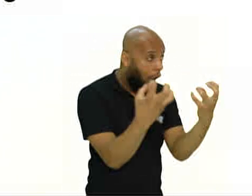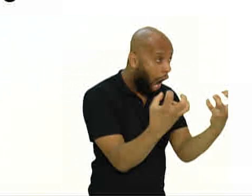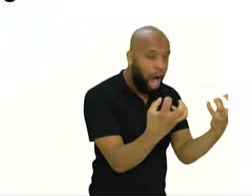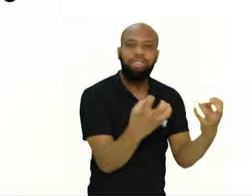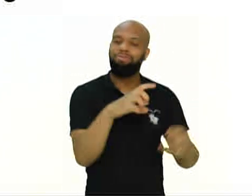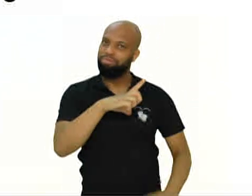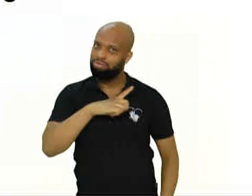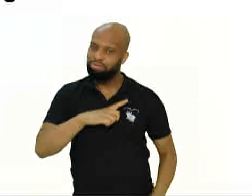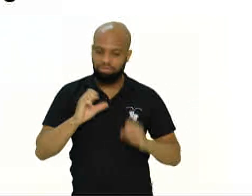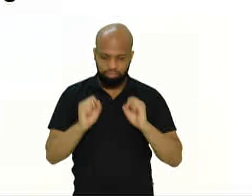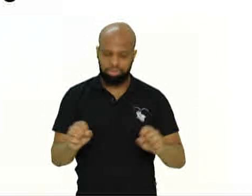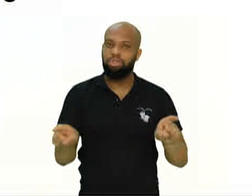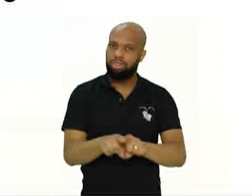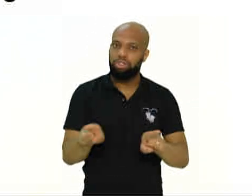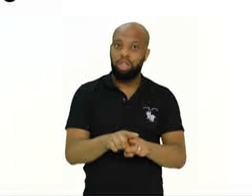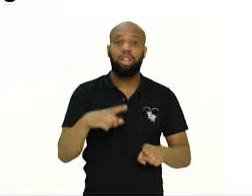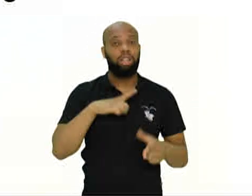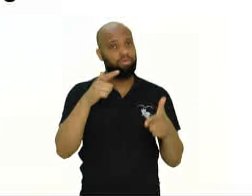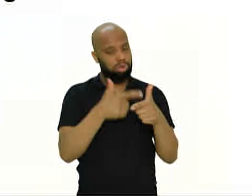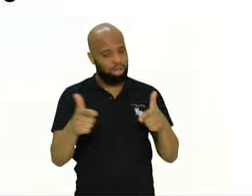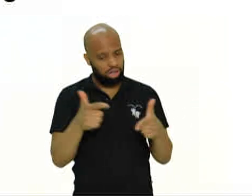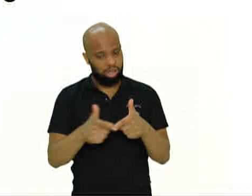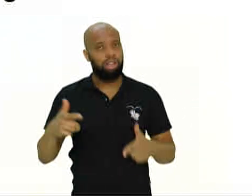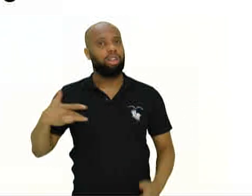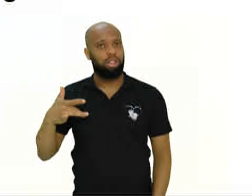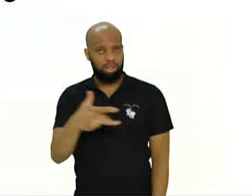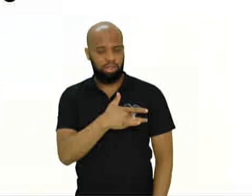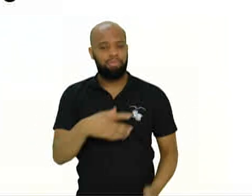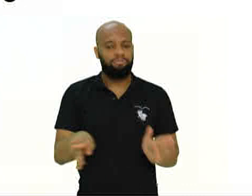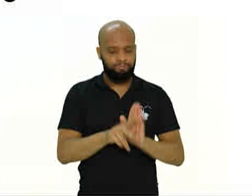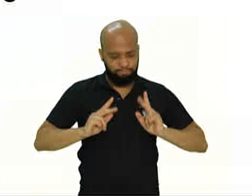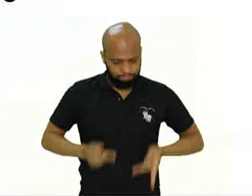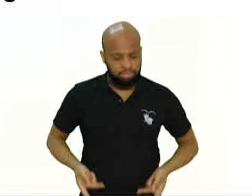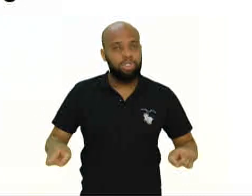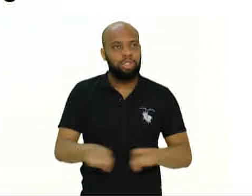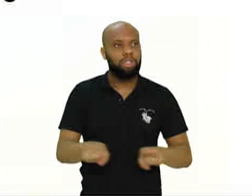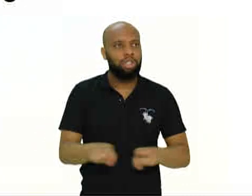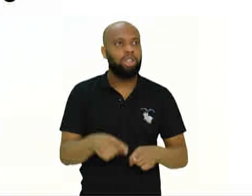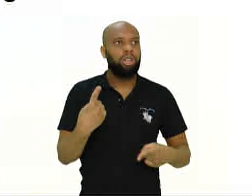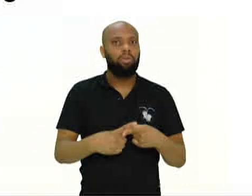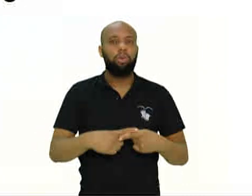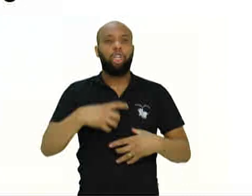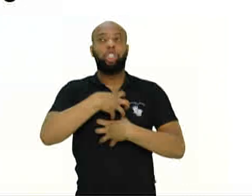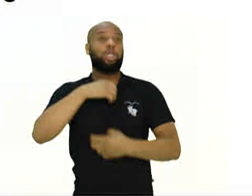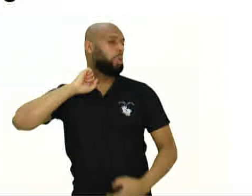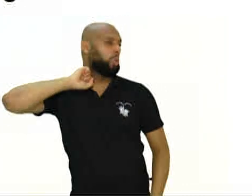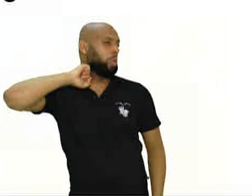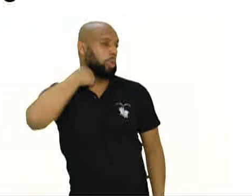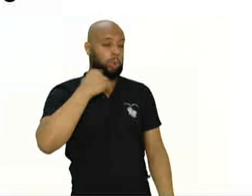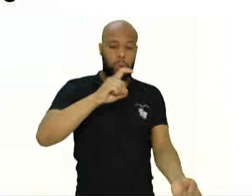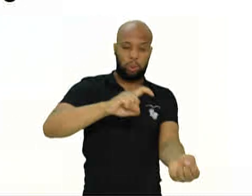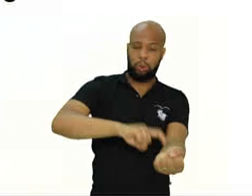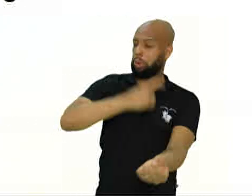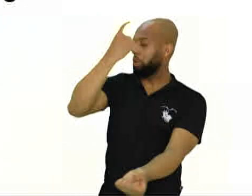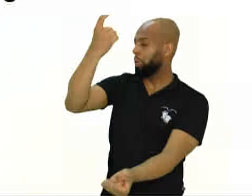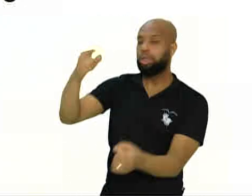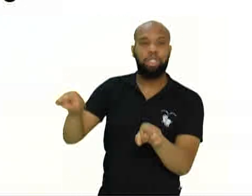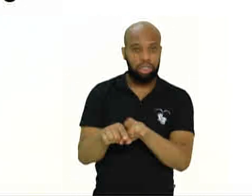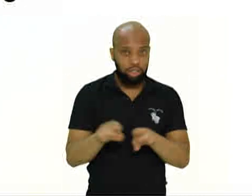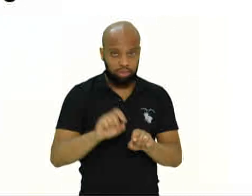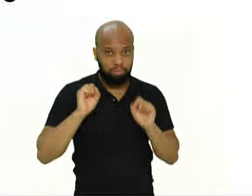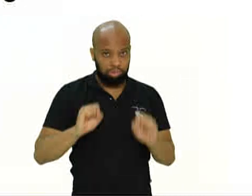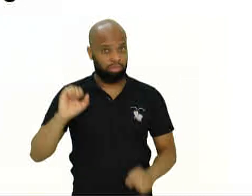E isso pode, né, afetar a saúde do ser humano. Ele pode ficar estressado, ele pode ficar irritado